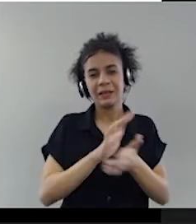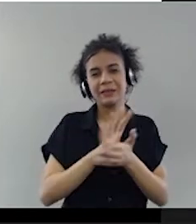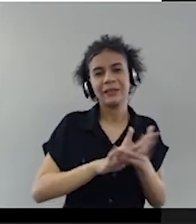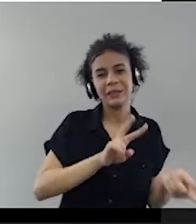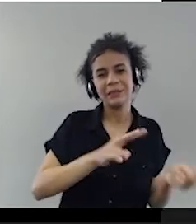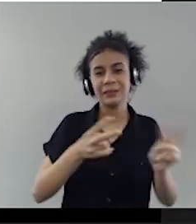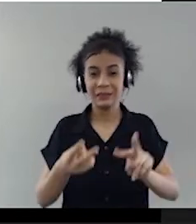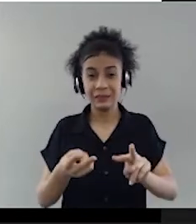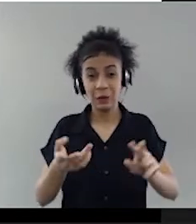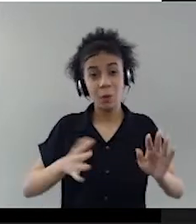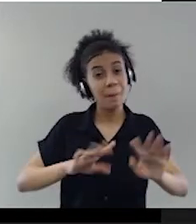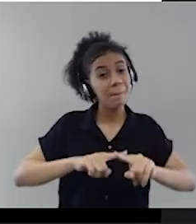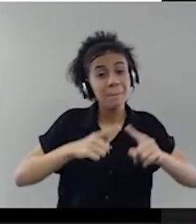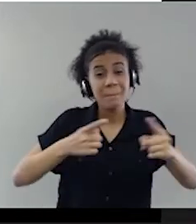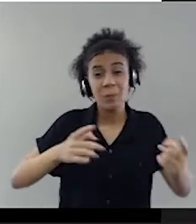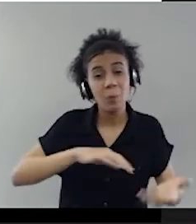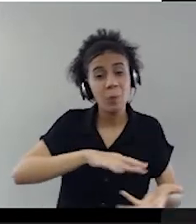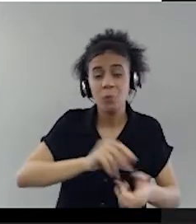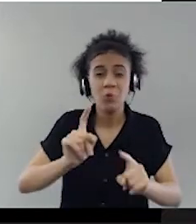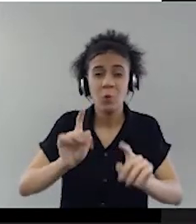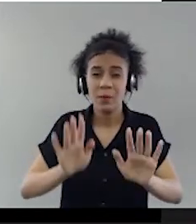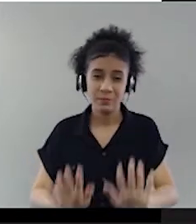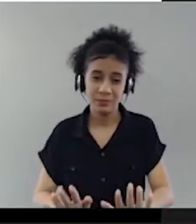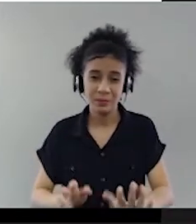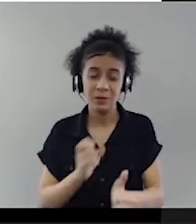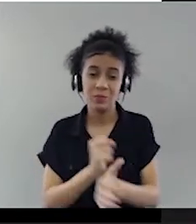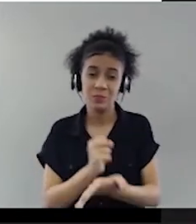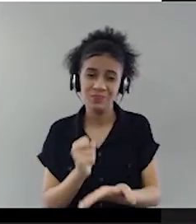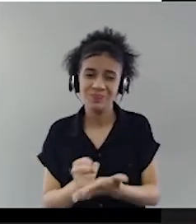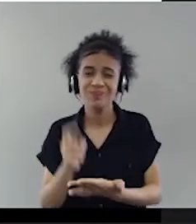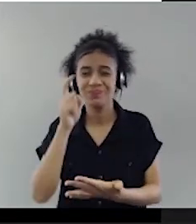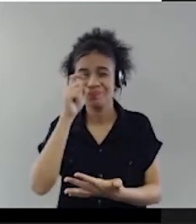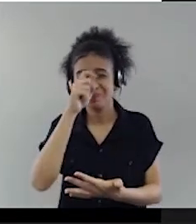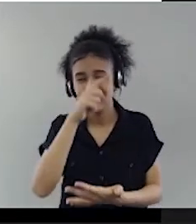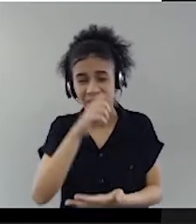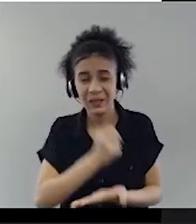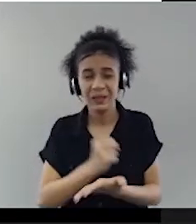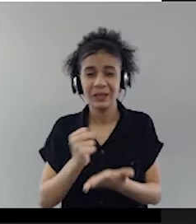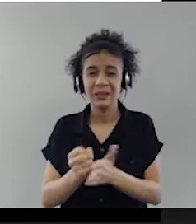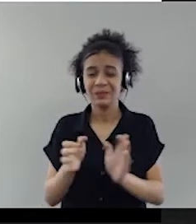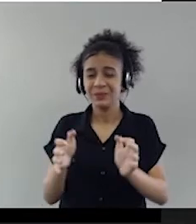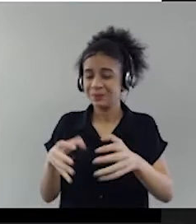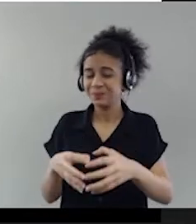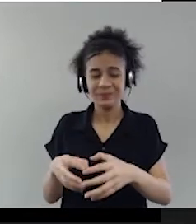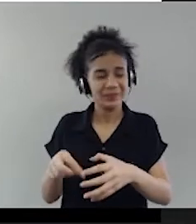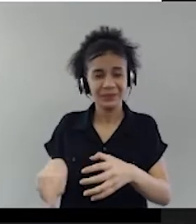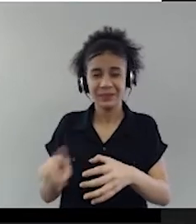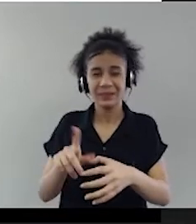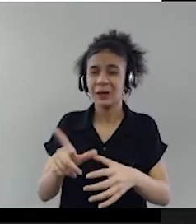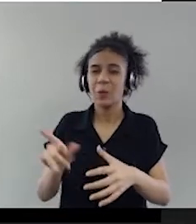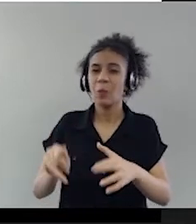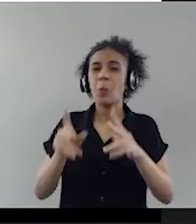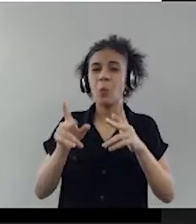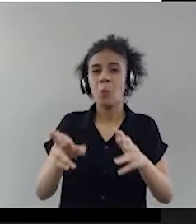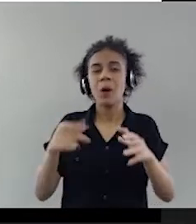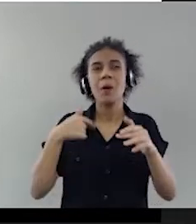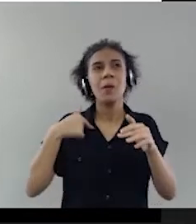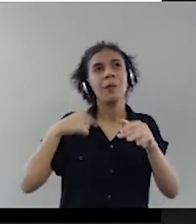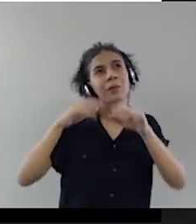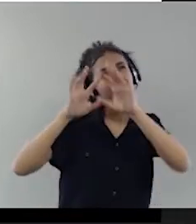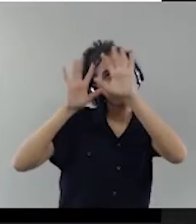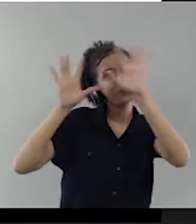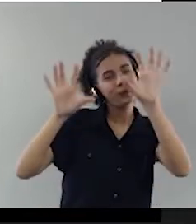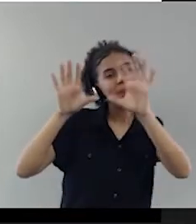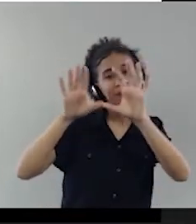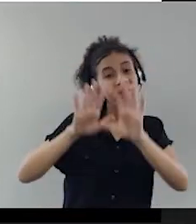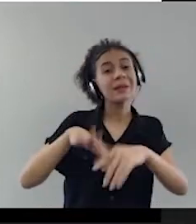transação. E o mundo ele não funciona assim. Os contratos complexos, os contratos relacionais, eles não funcionam dentro dessa dinâmica.